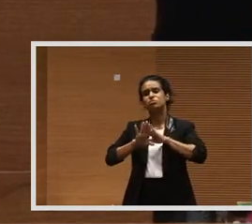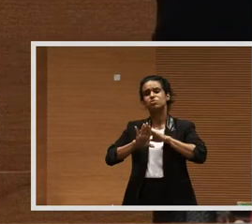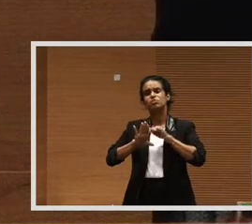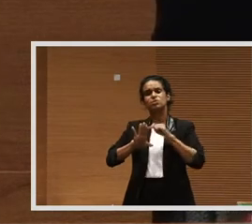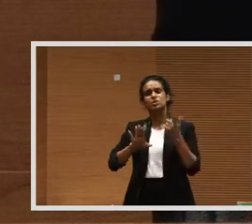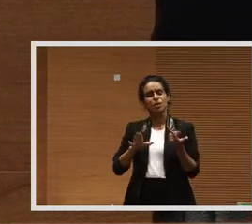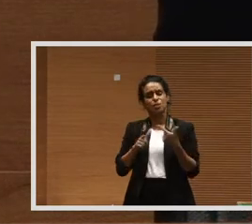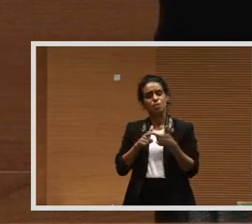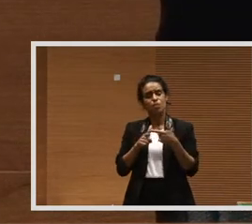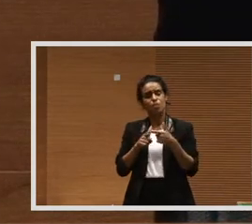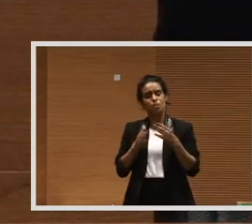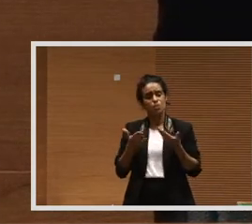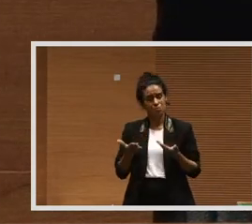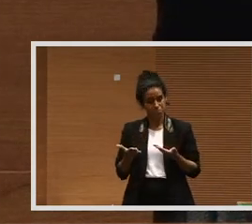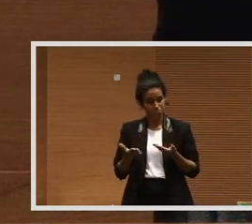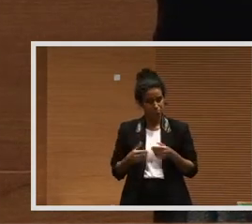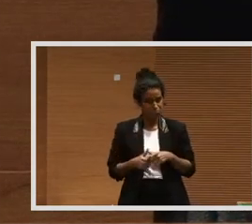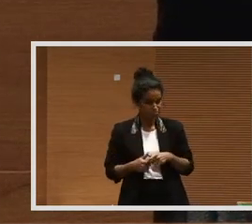posto,